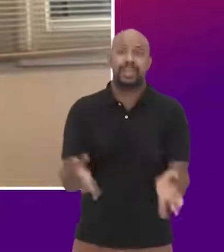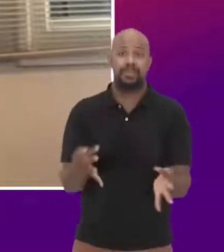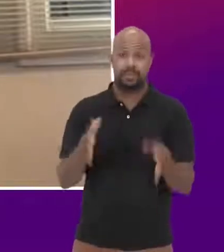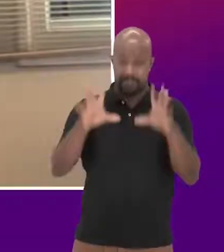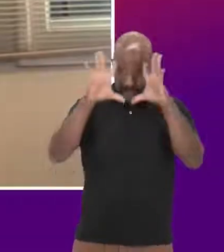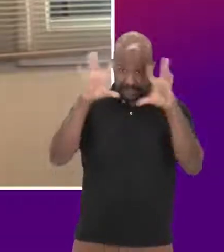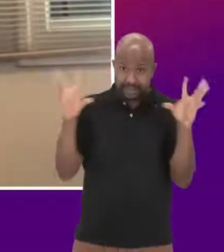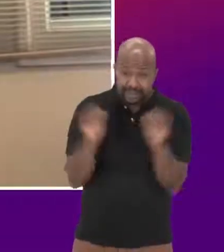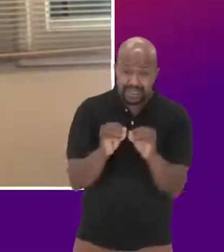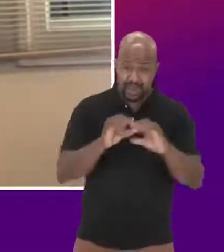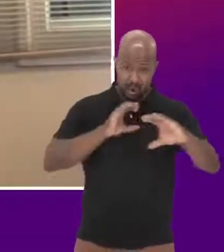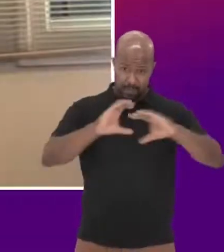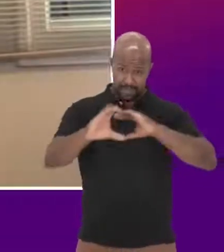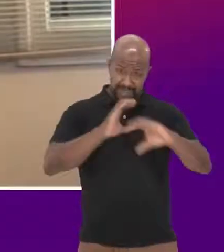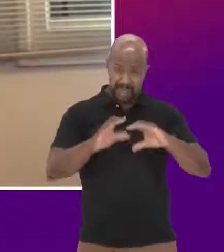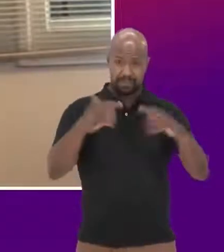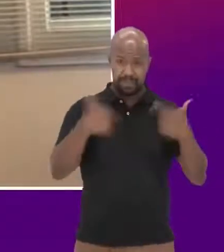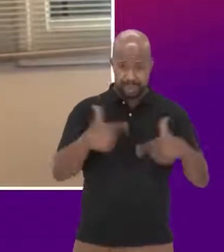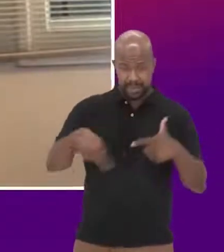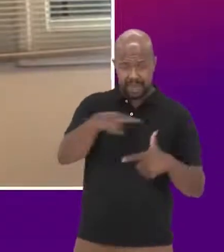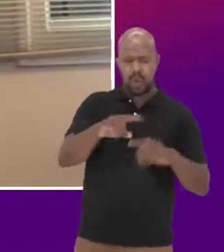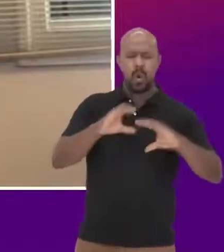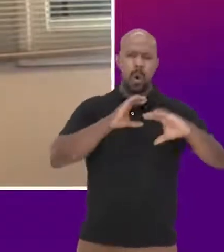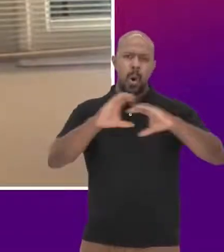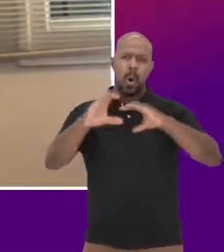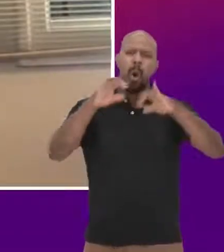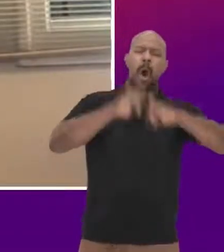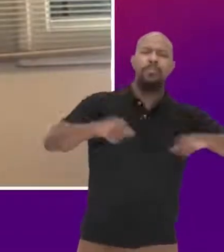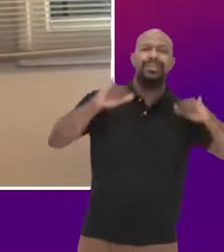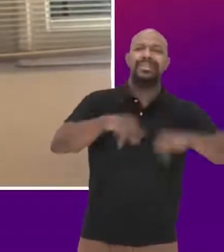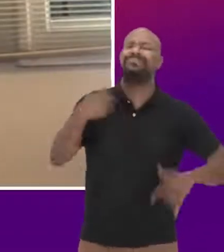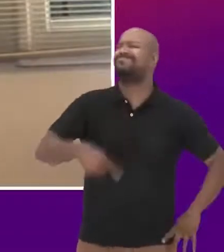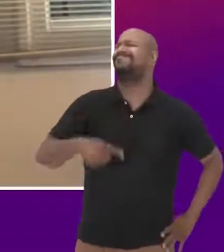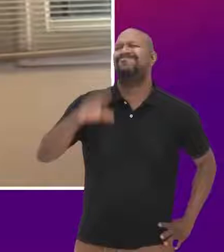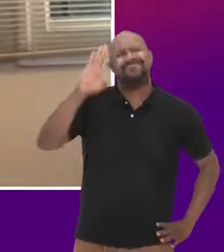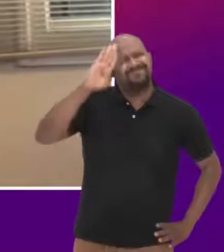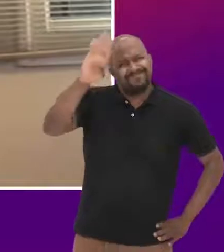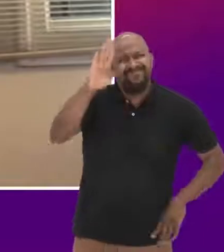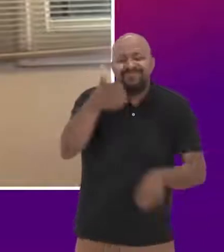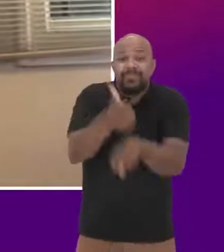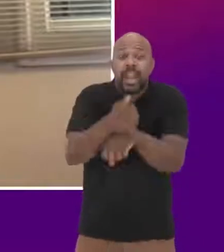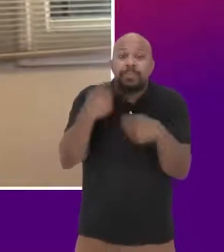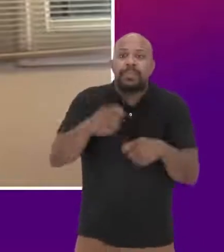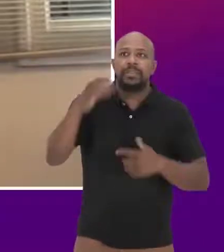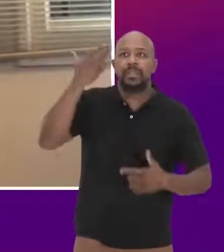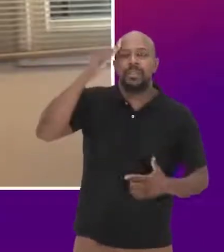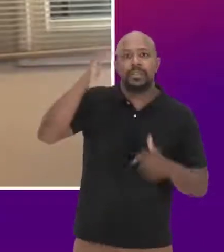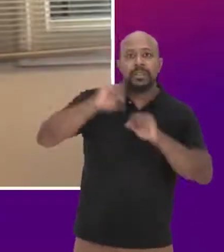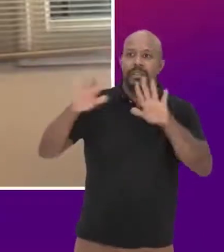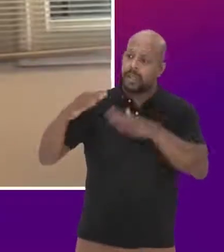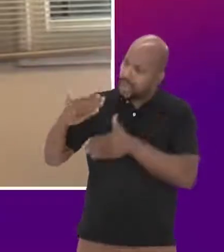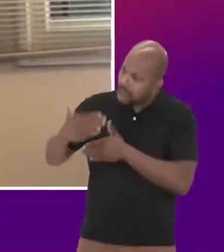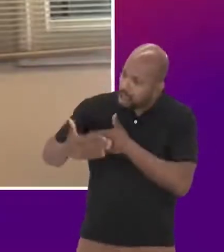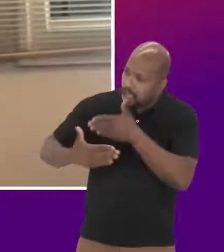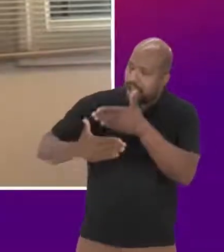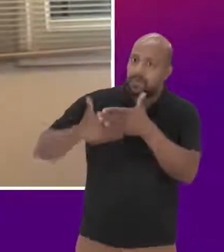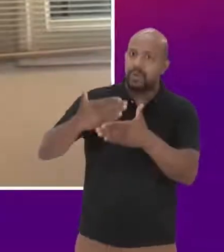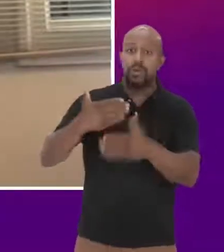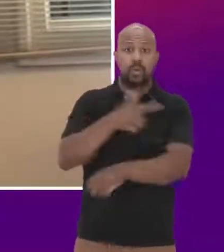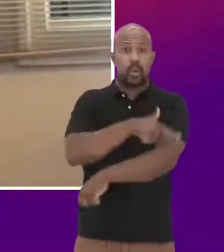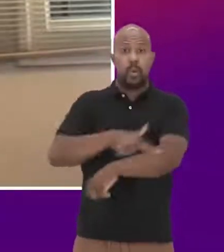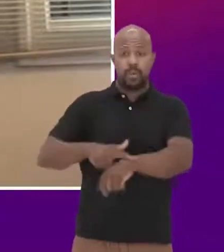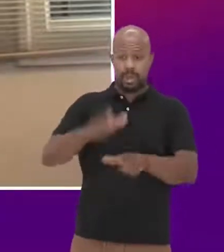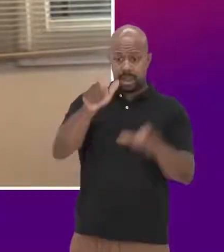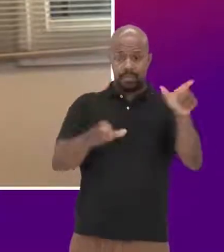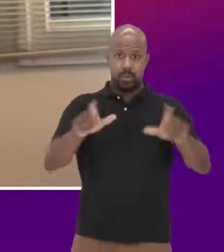entender comunicação, para se trabalhar com comunicação, é fundamental se entender a evolução do